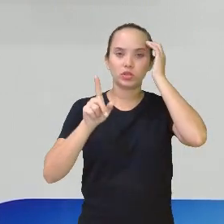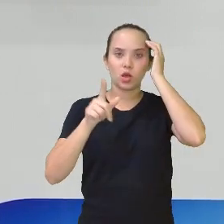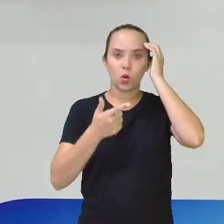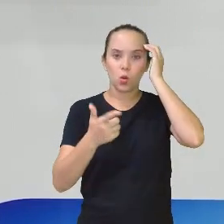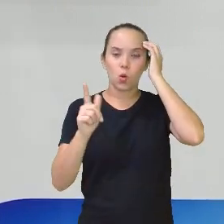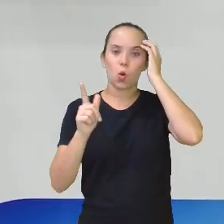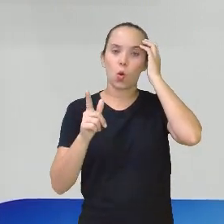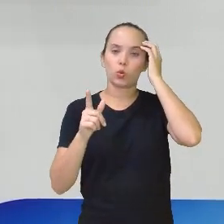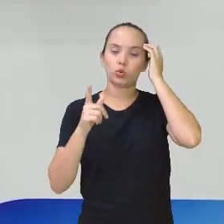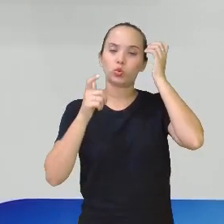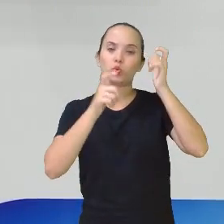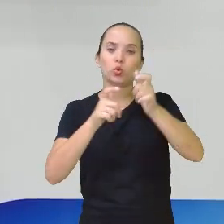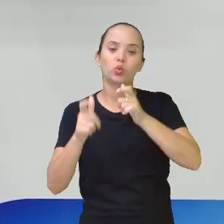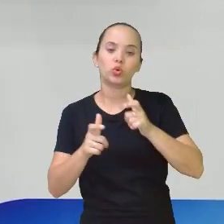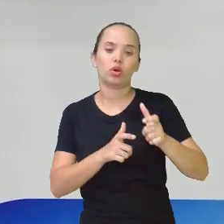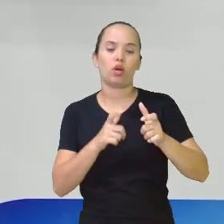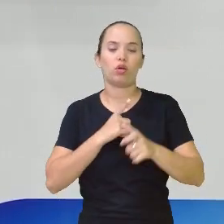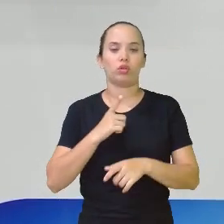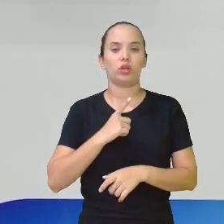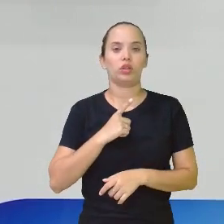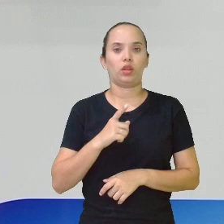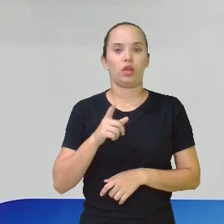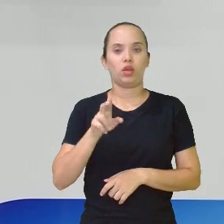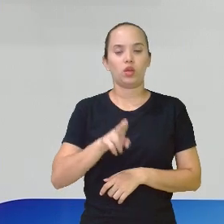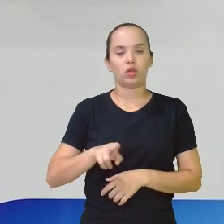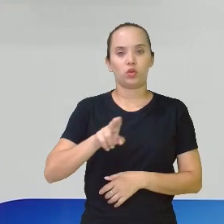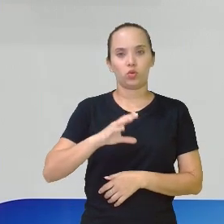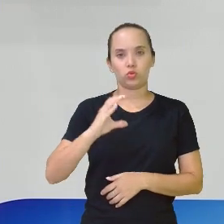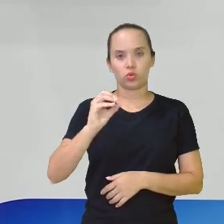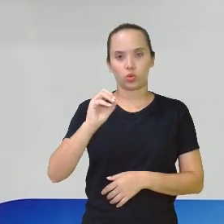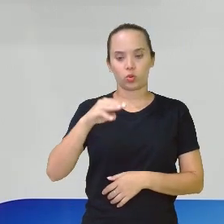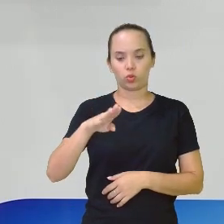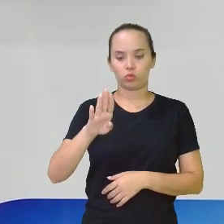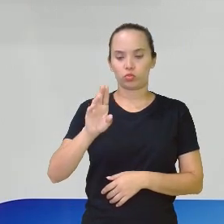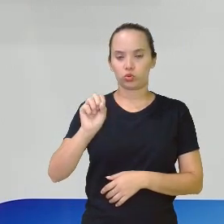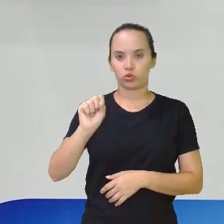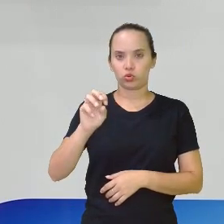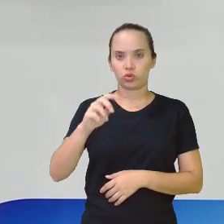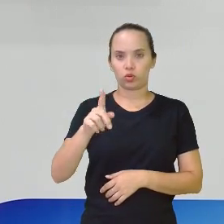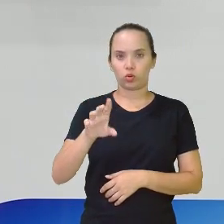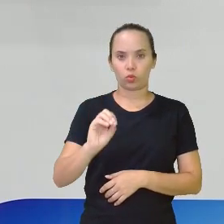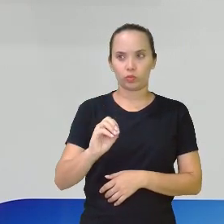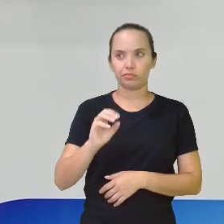meio, algum local onde é utilizado a combustão?